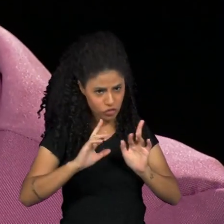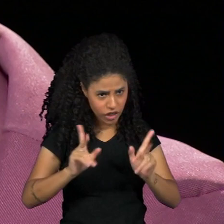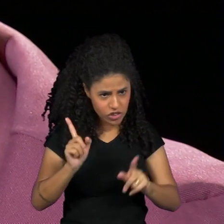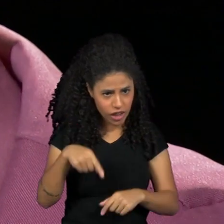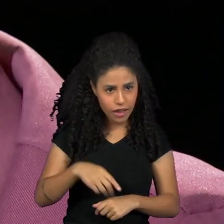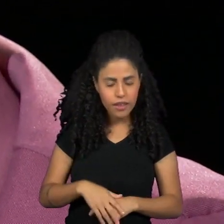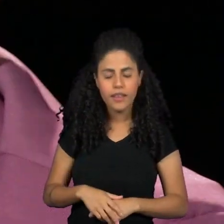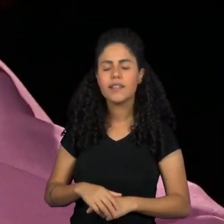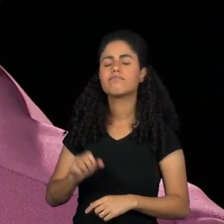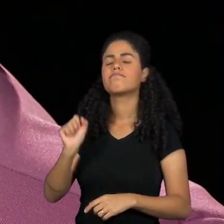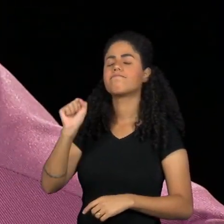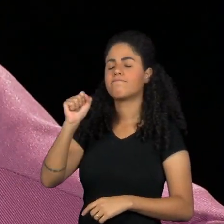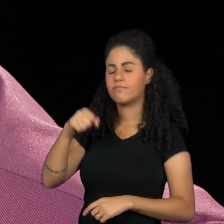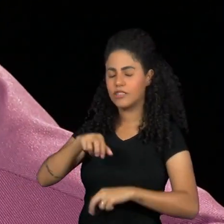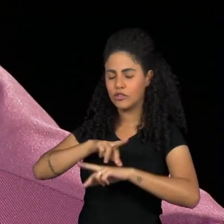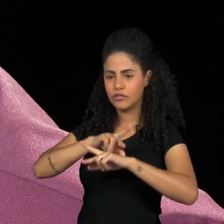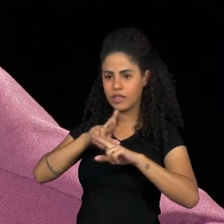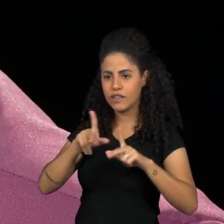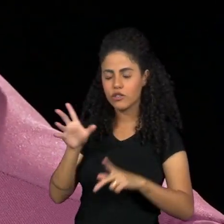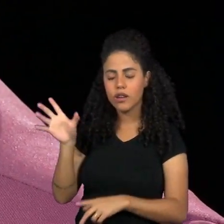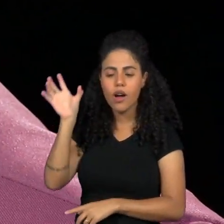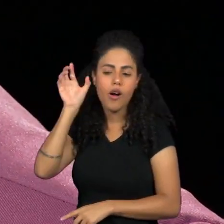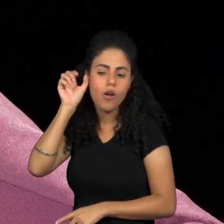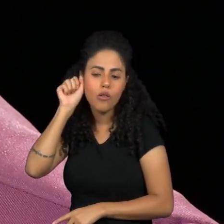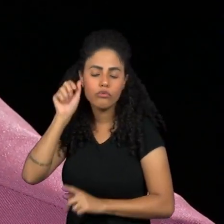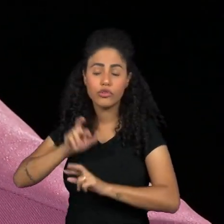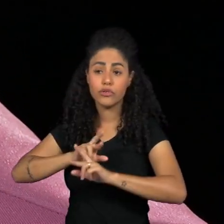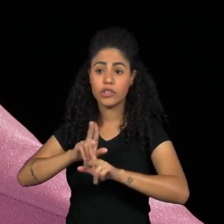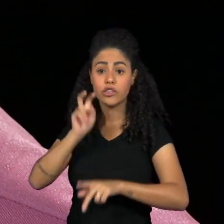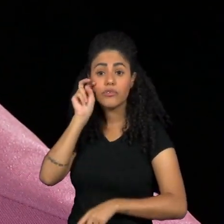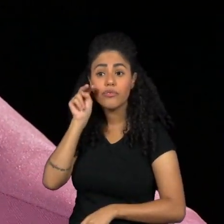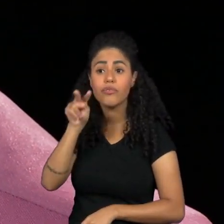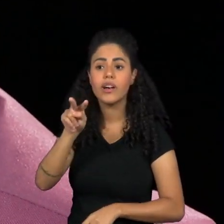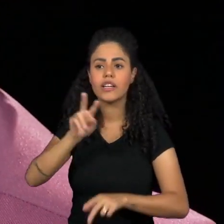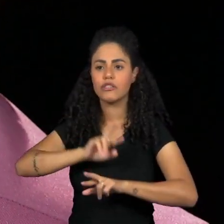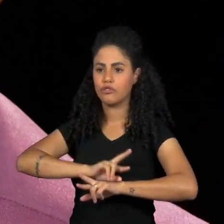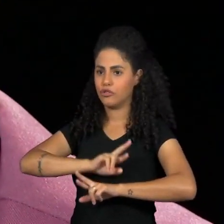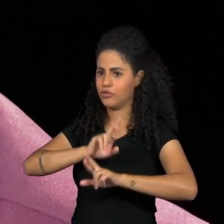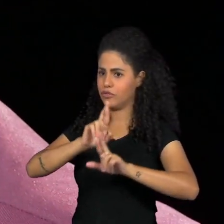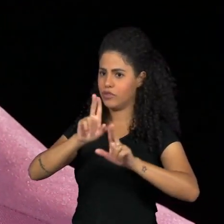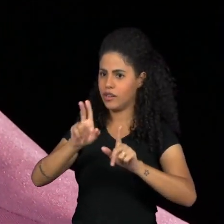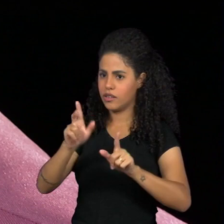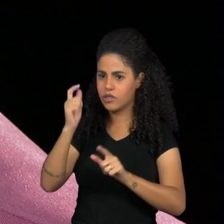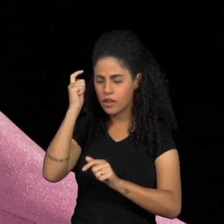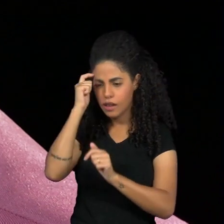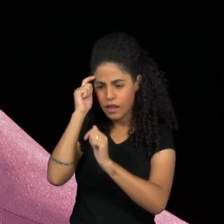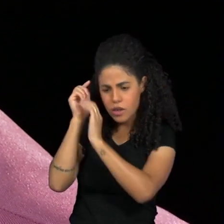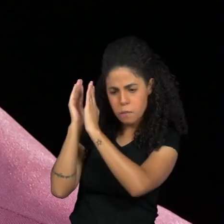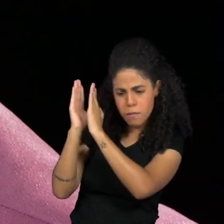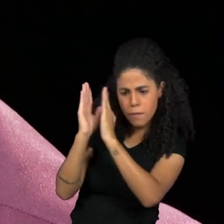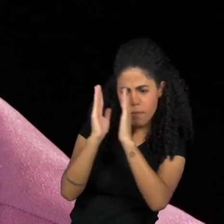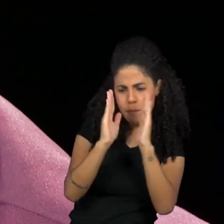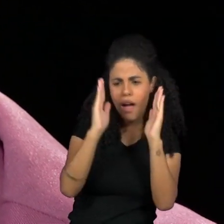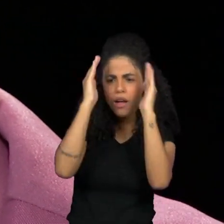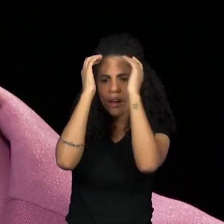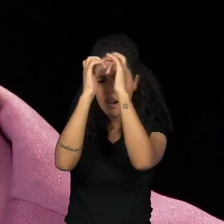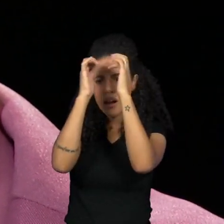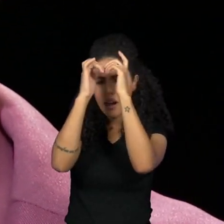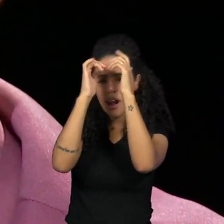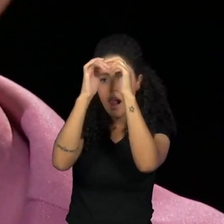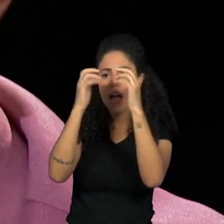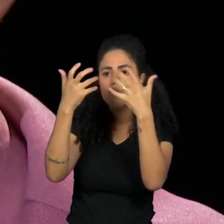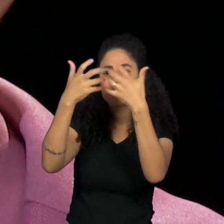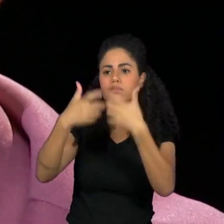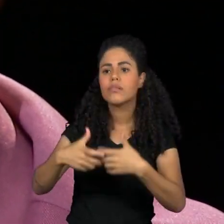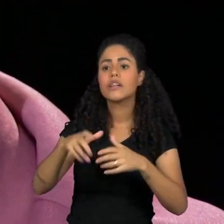A gente ouve diferente, a gente enxerga diferente, a gente processa as informações de forma diferente.